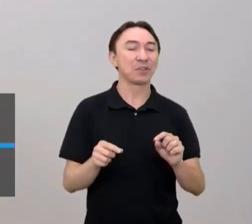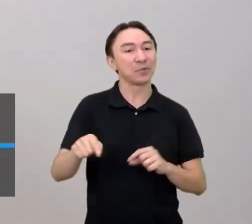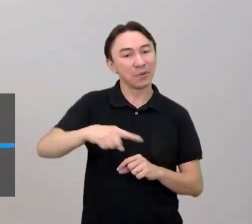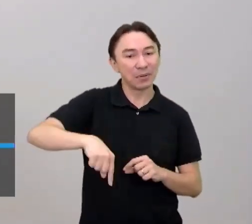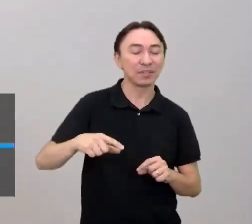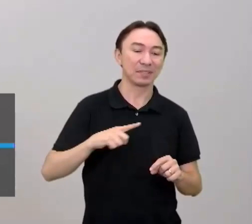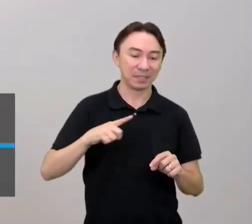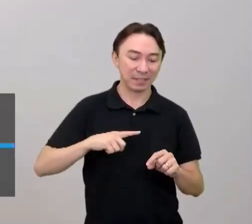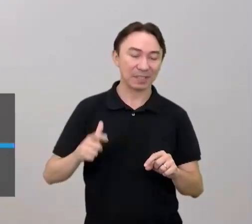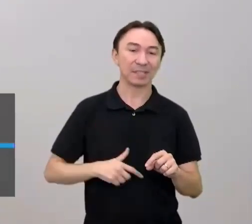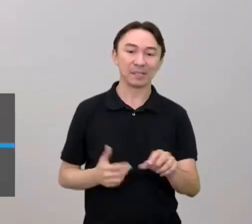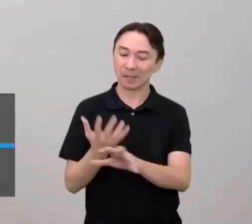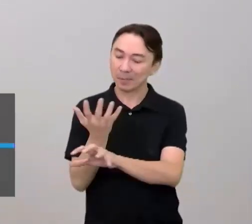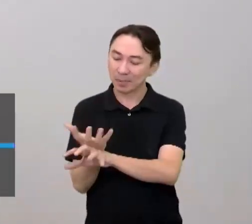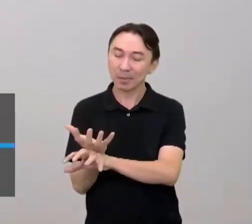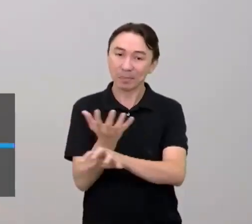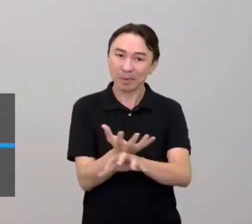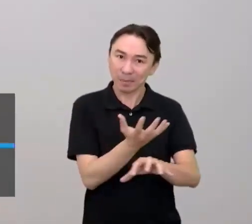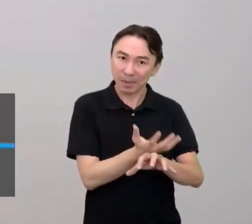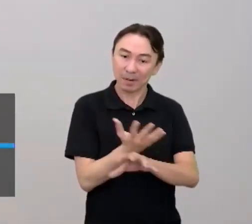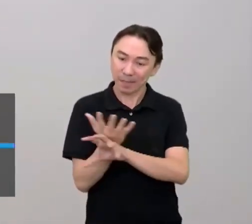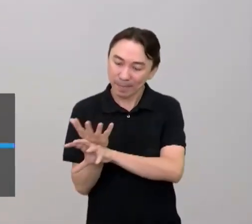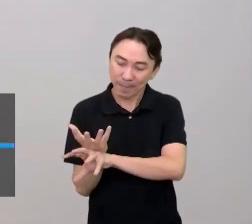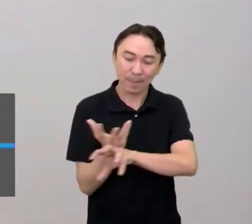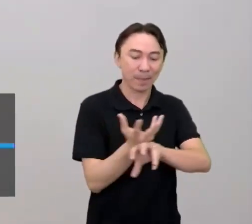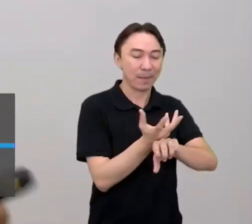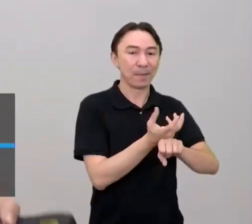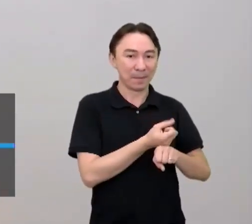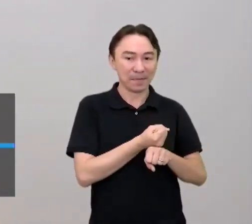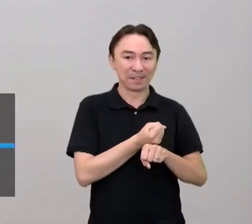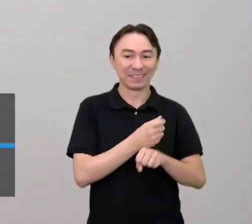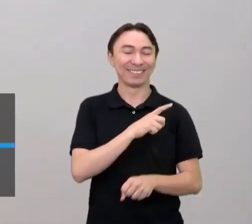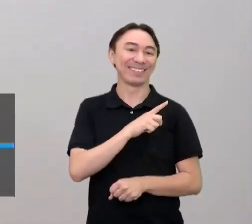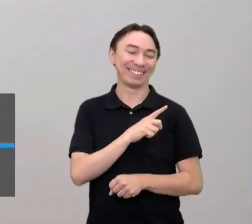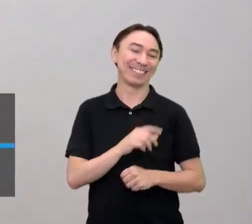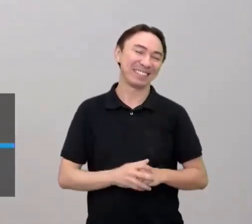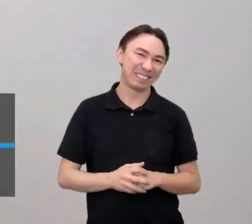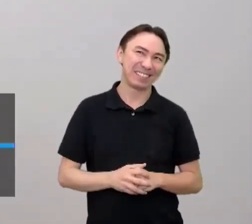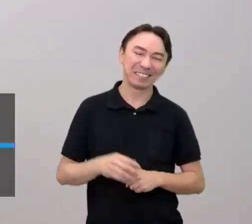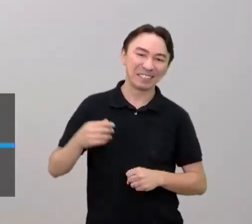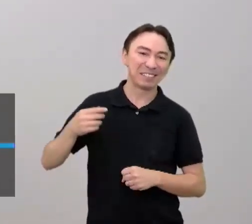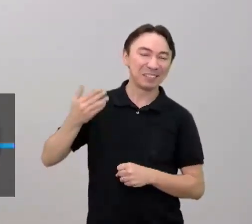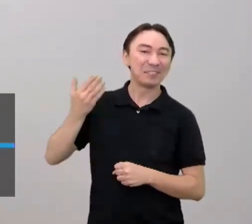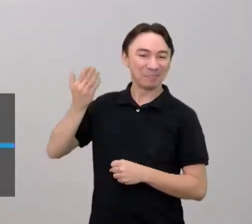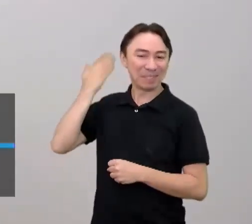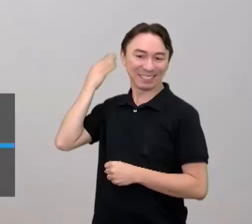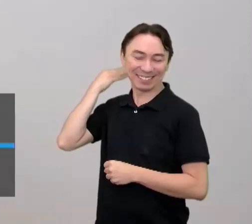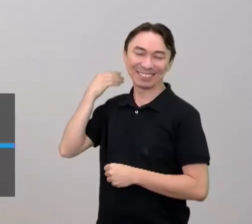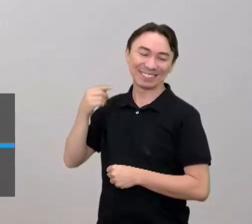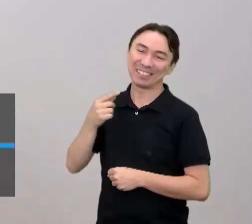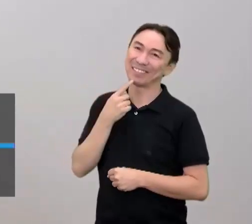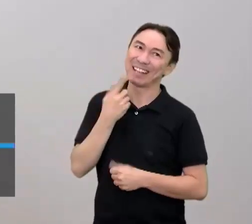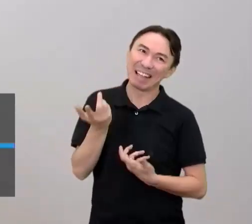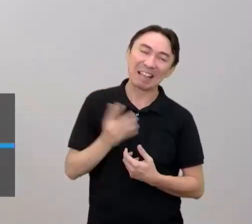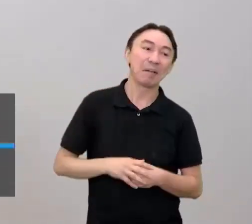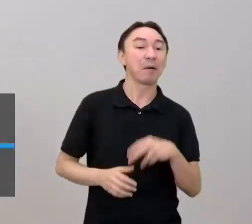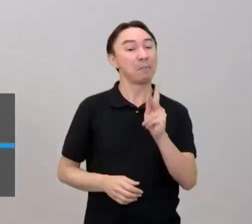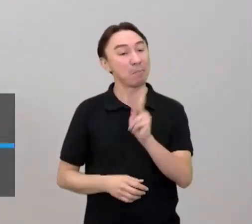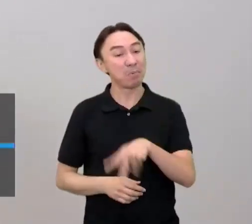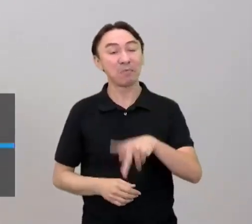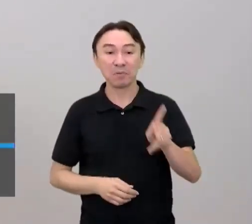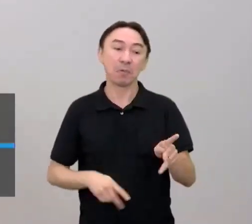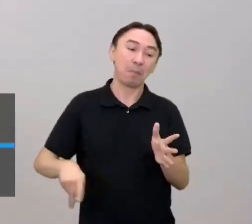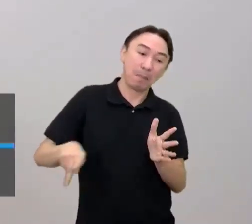vem fazendo aqui. E a gente costumava falar antes que a gente era especialista numa matéria, trabalhava